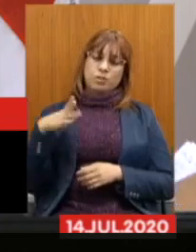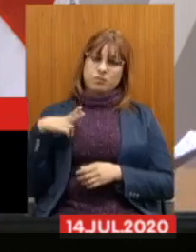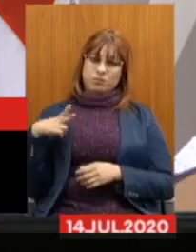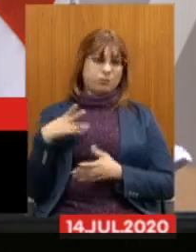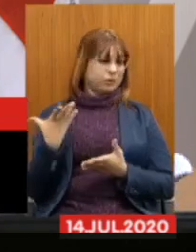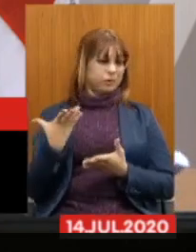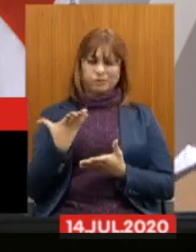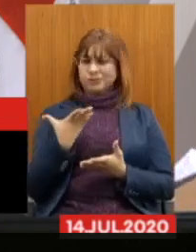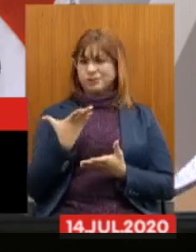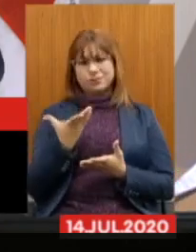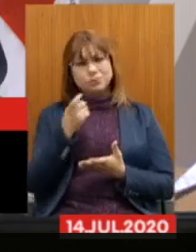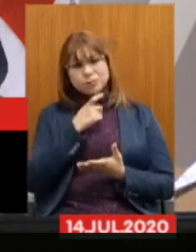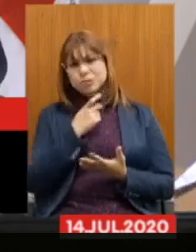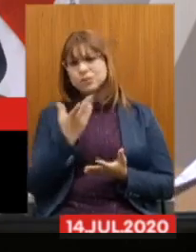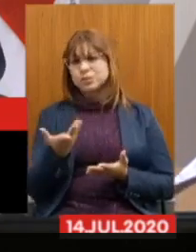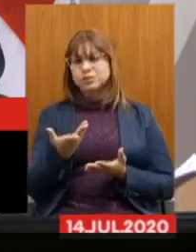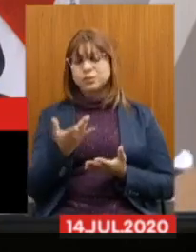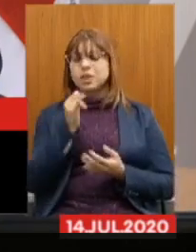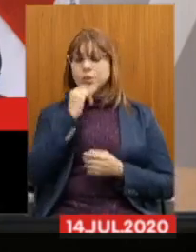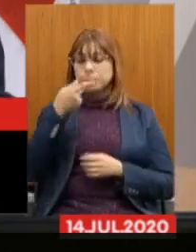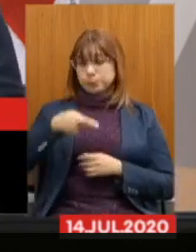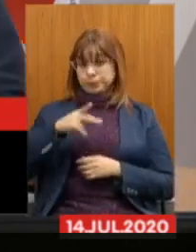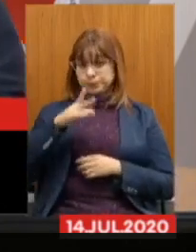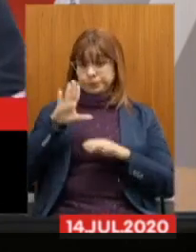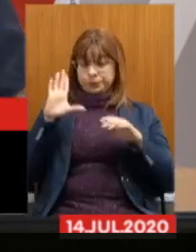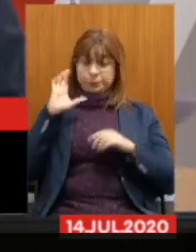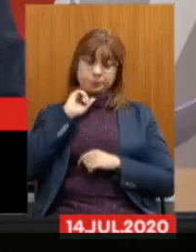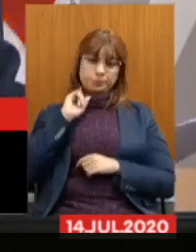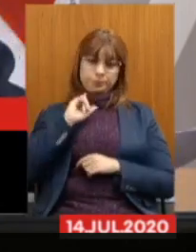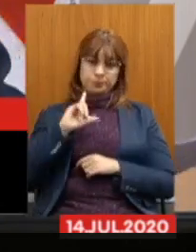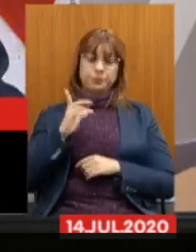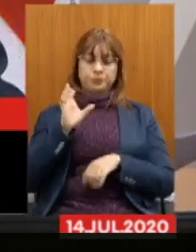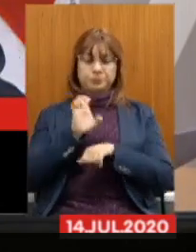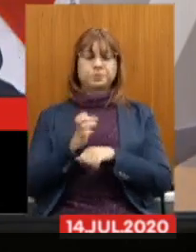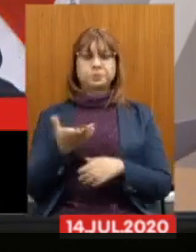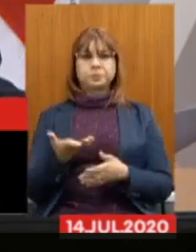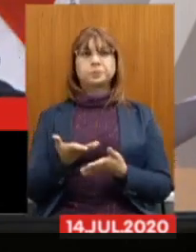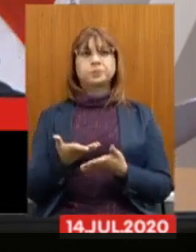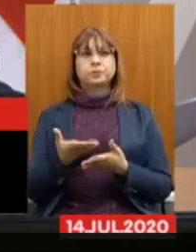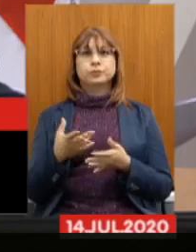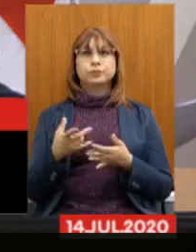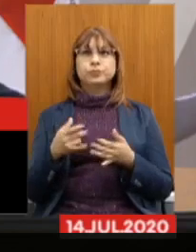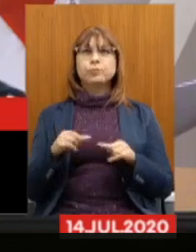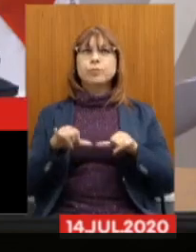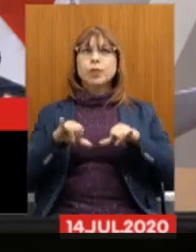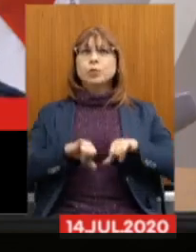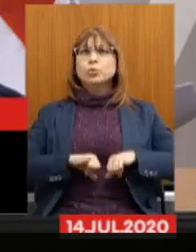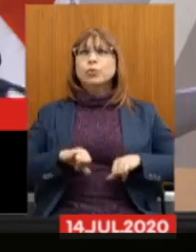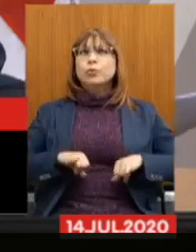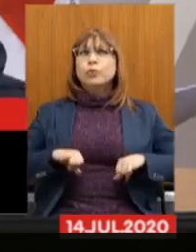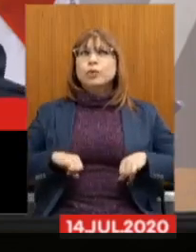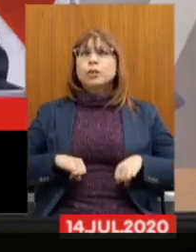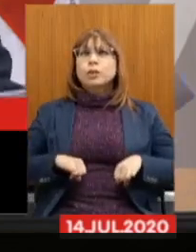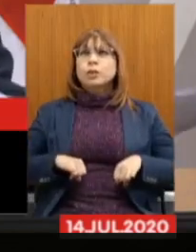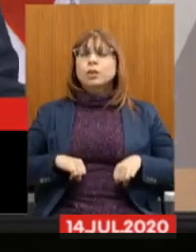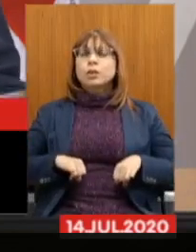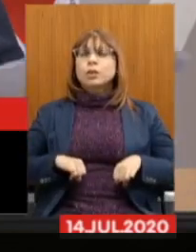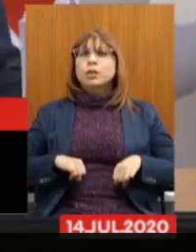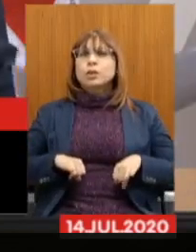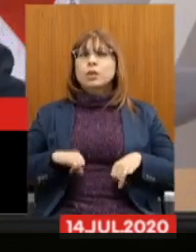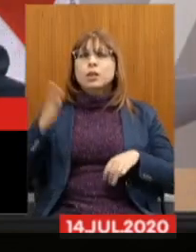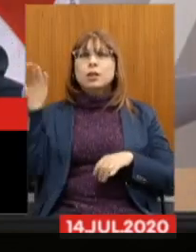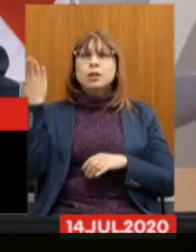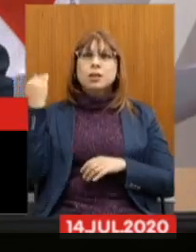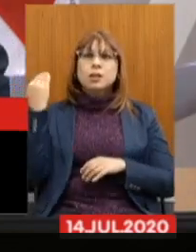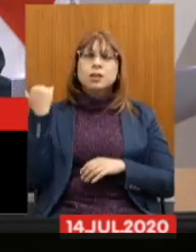lugar, um Estado como o nosso, que sofreu, a partir de, sobretudo, o